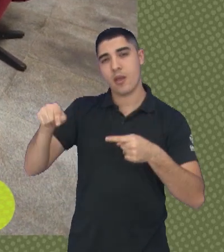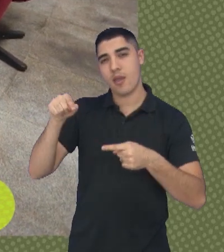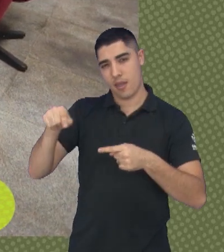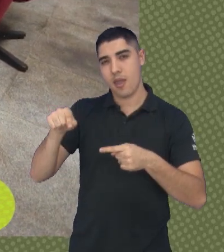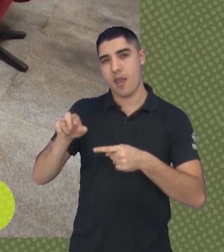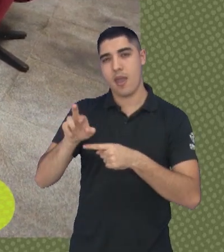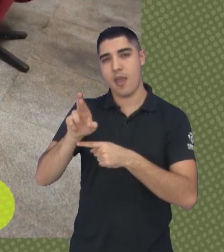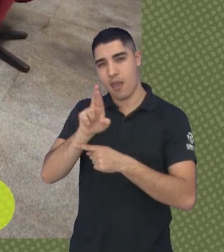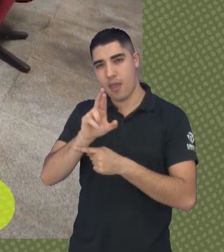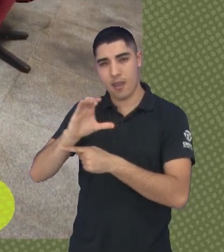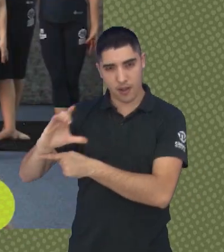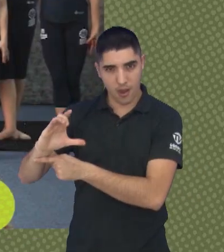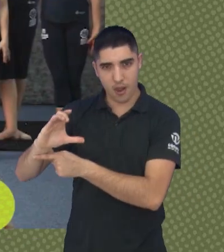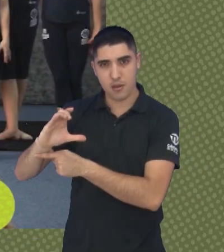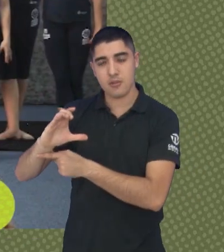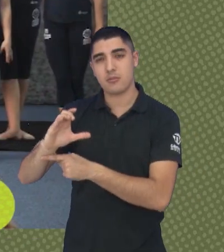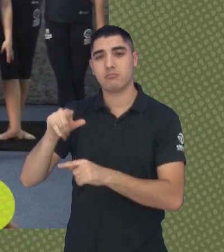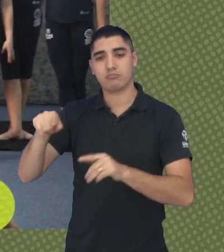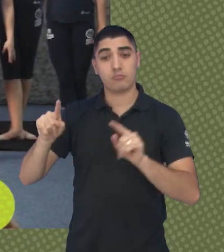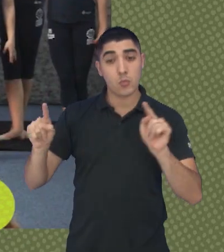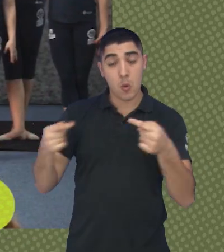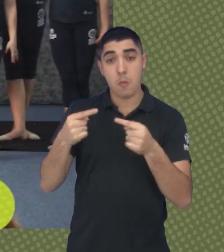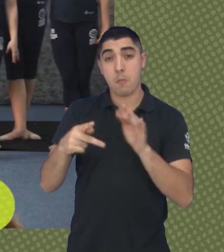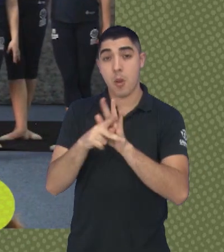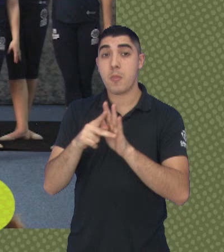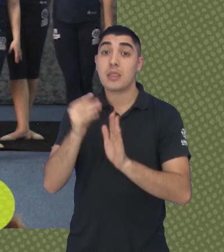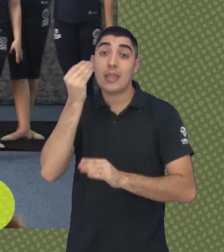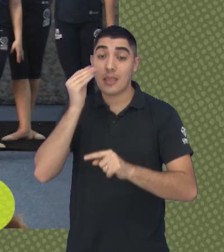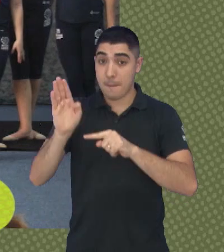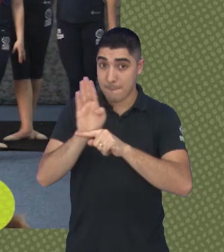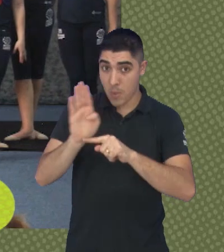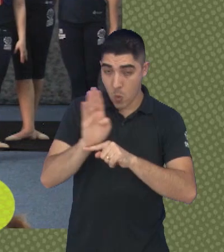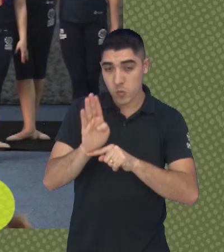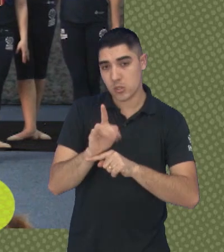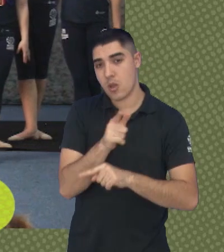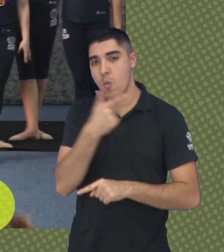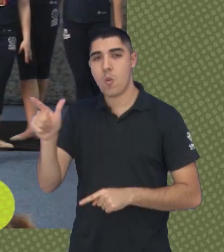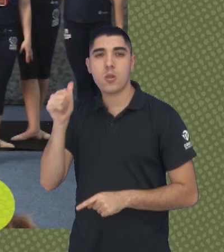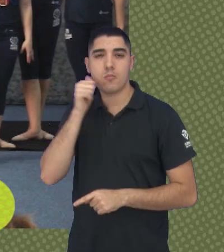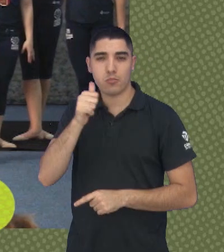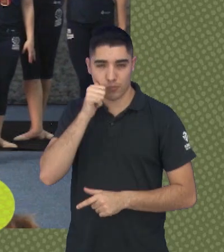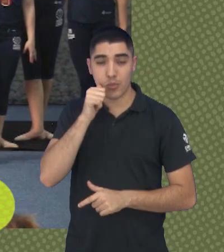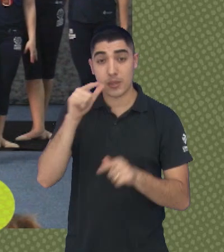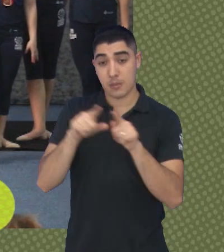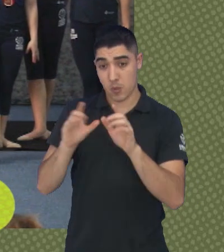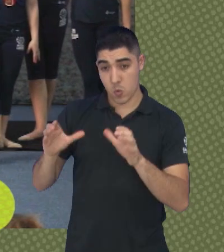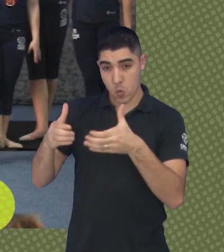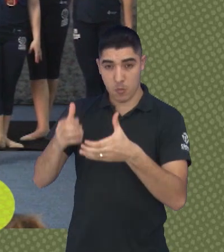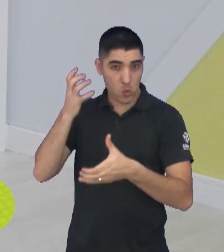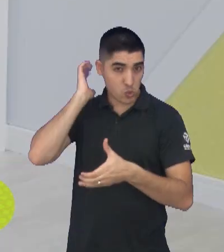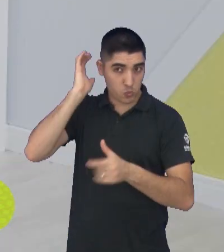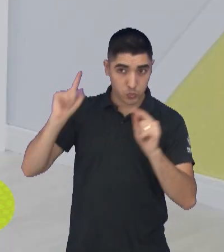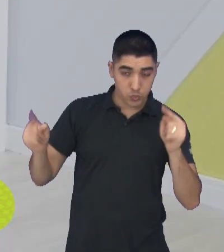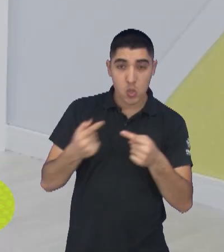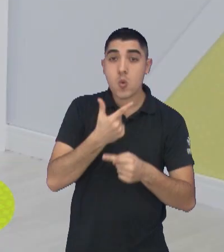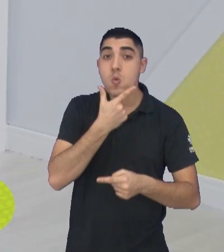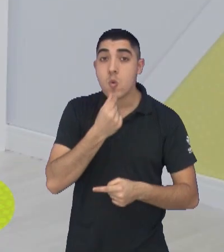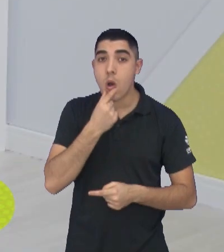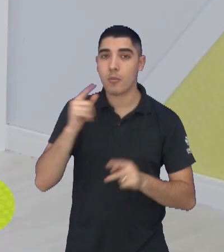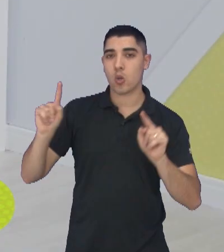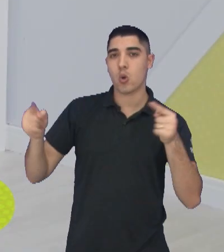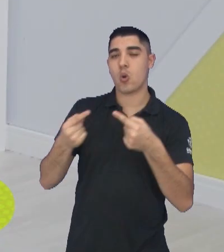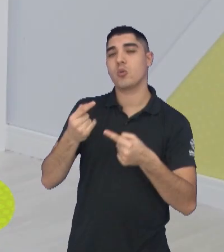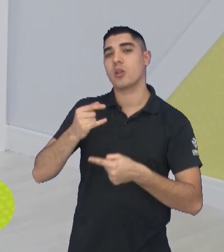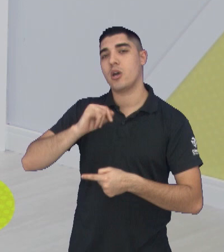do bronze. O tênis de mesa também disputa a medalha de bronze. A equipe feminina enfrenta Santo André e a masculina enfrenta Jundiaí.